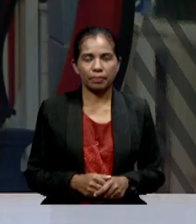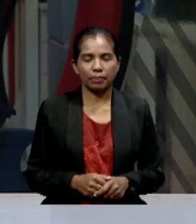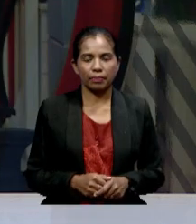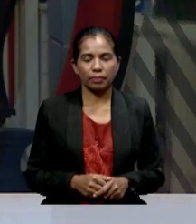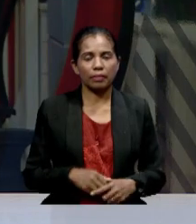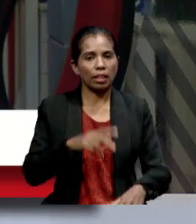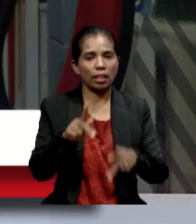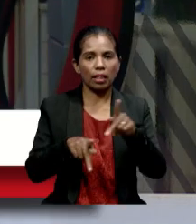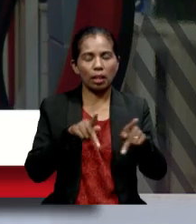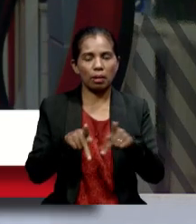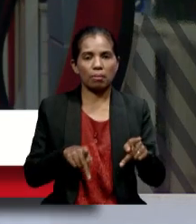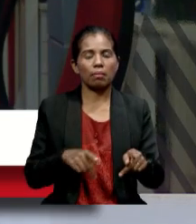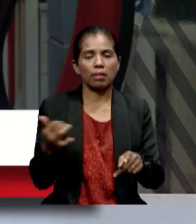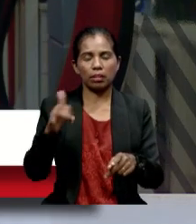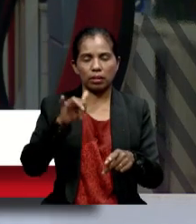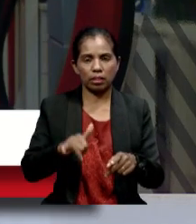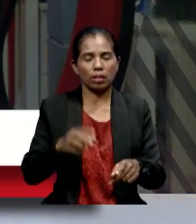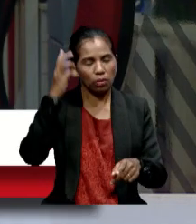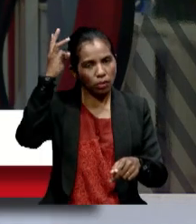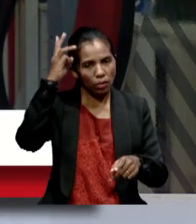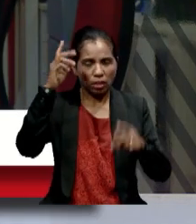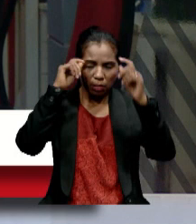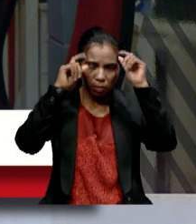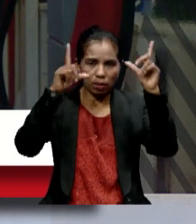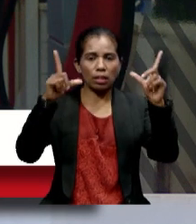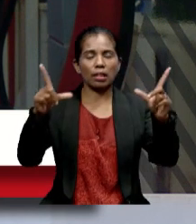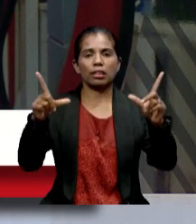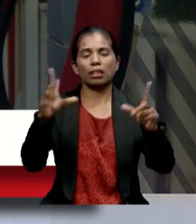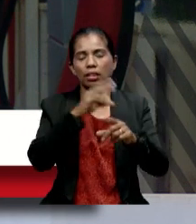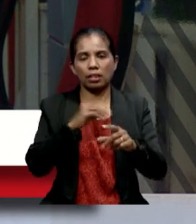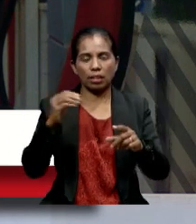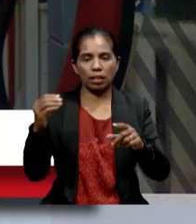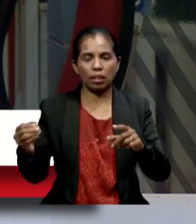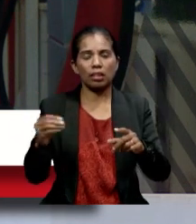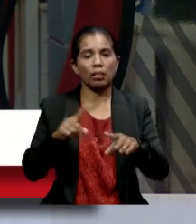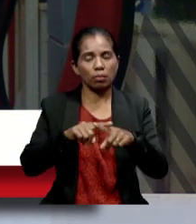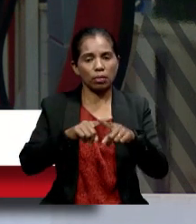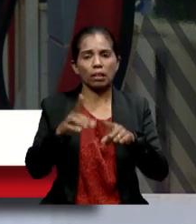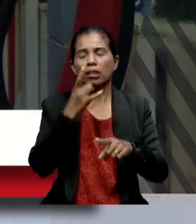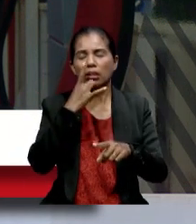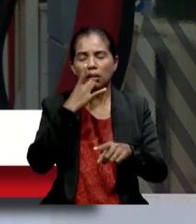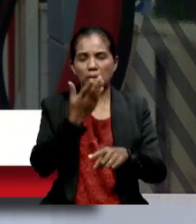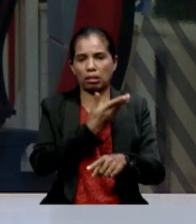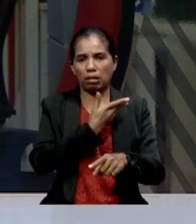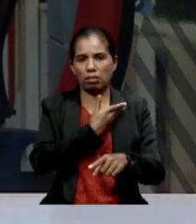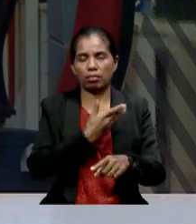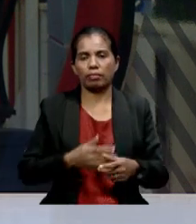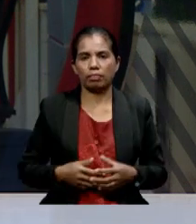Consumidor sira preocupa ho Timor-Leste ne tarifa eletricidade nebe karun liu ia Ásia-Pacífico.